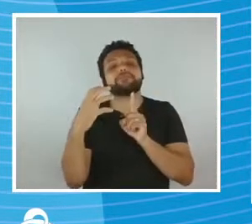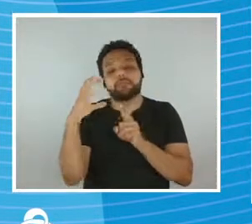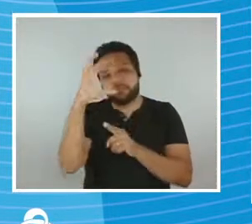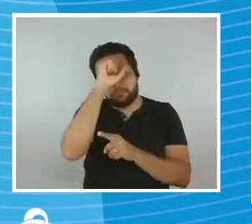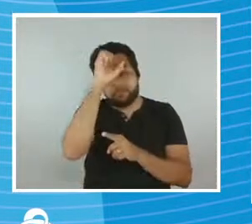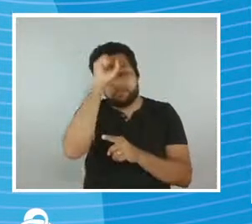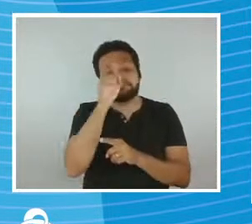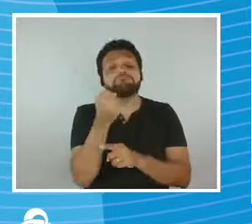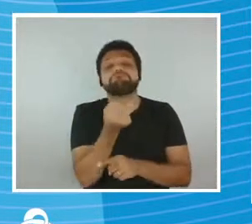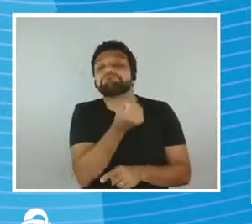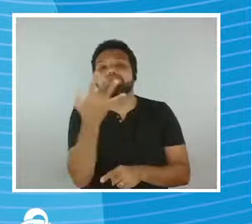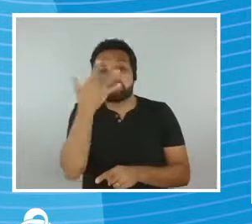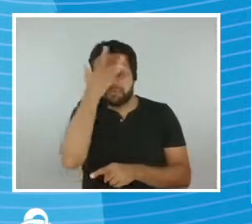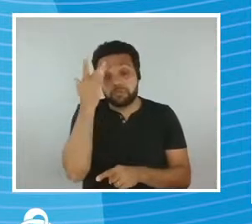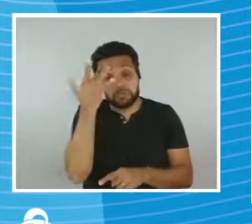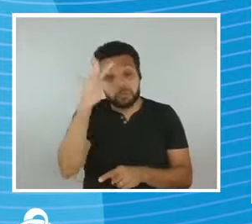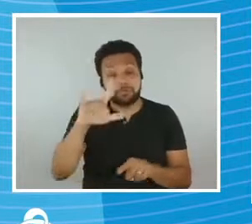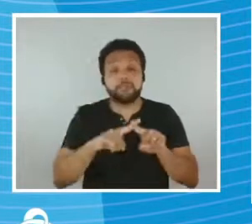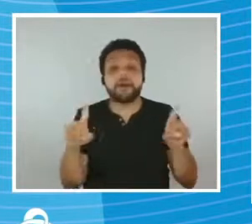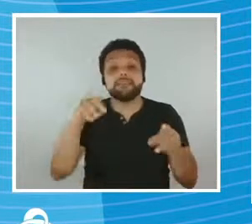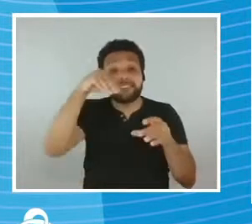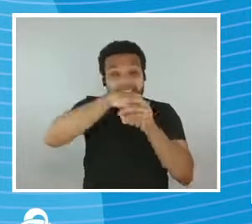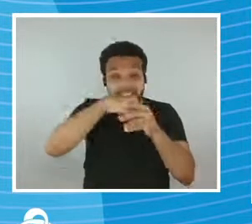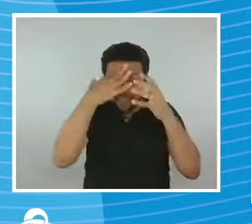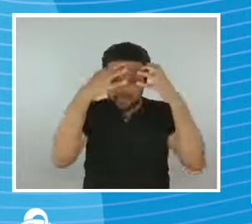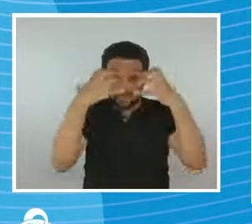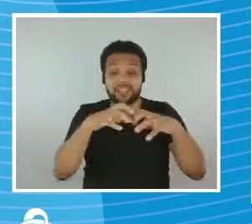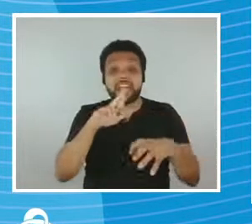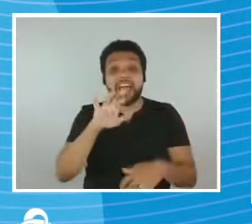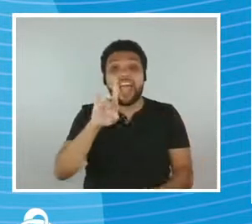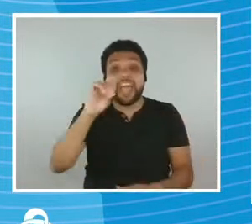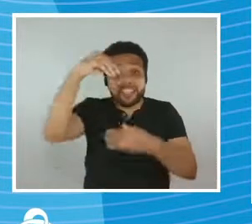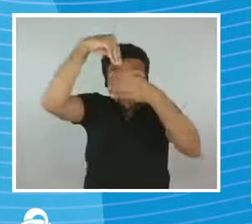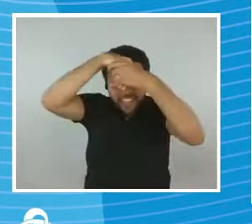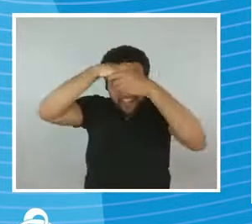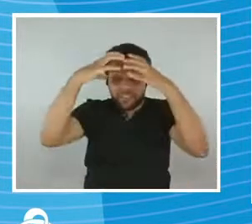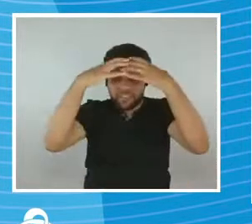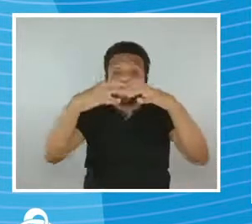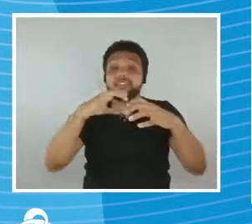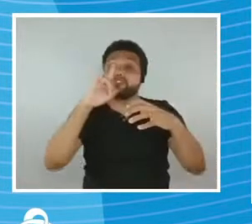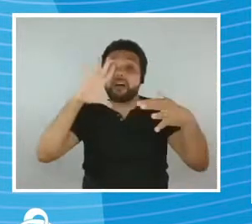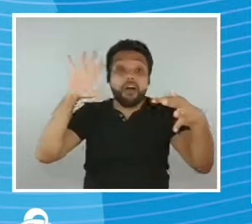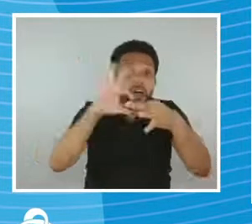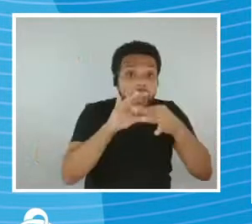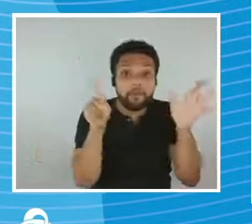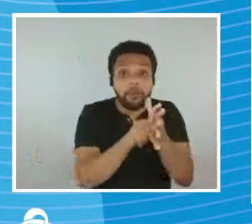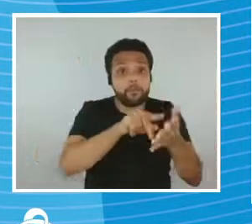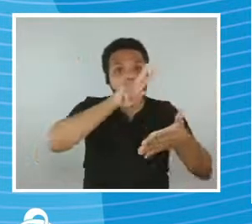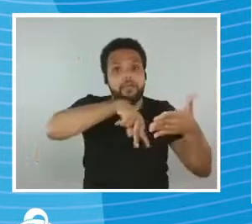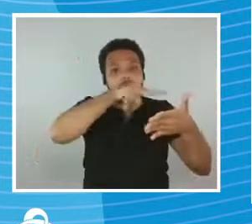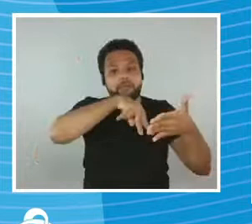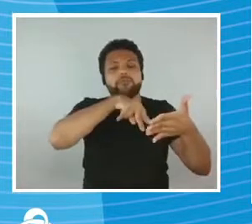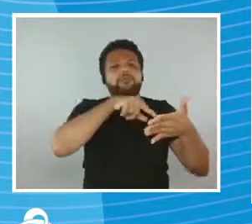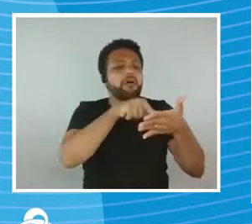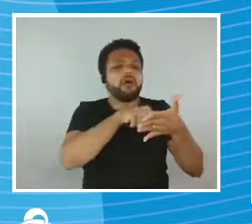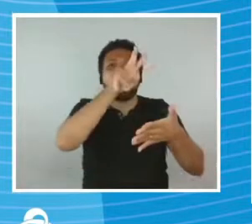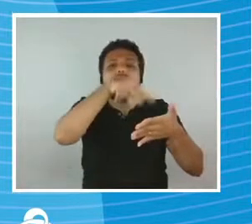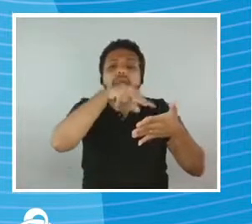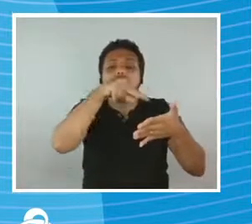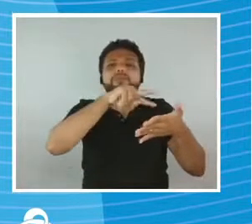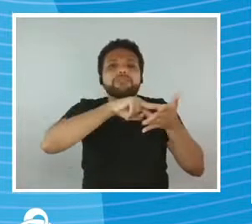se dão conta, mas existem redes dedicadas à leitura. E como a leitura é um construto da civilização,